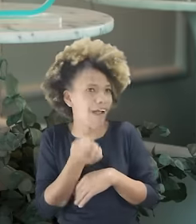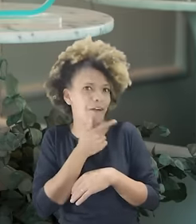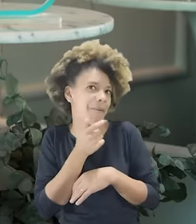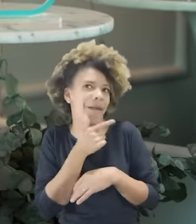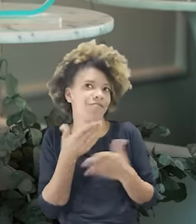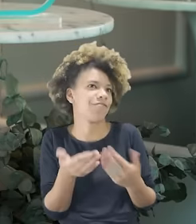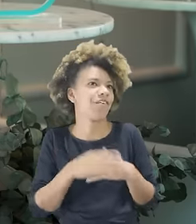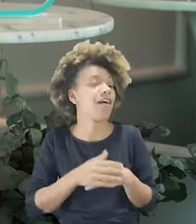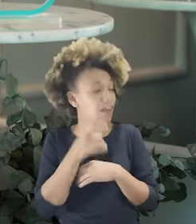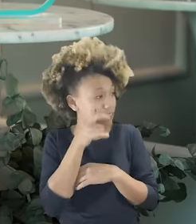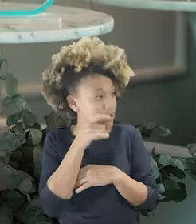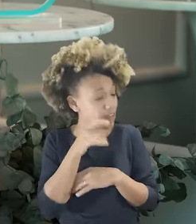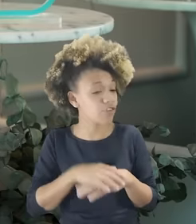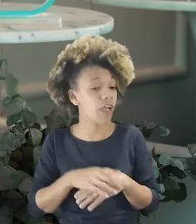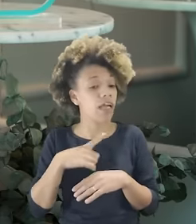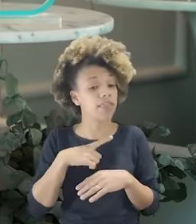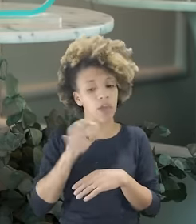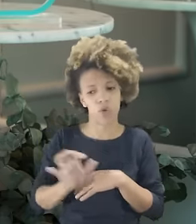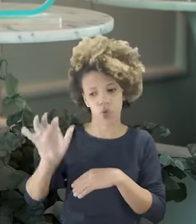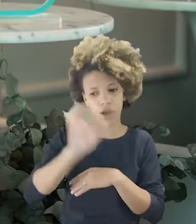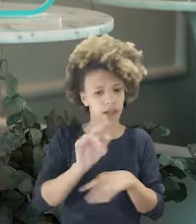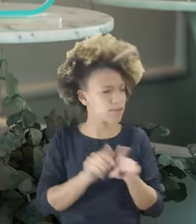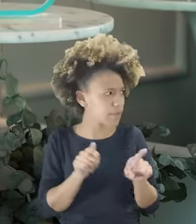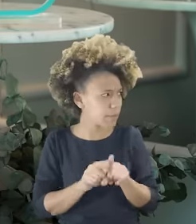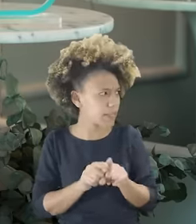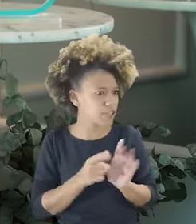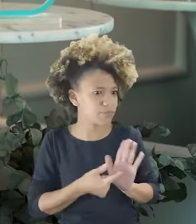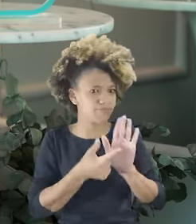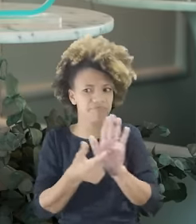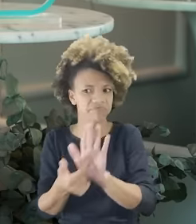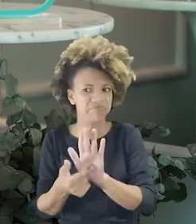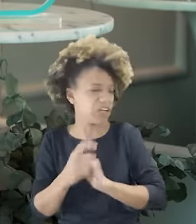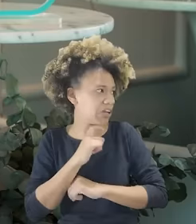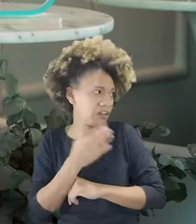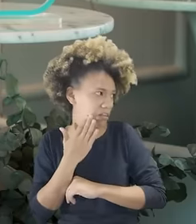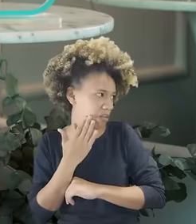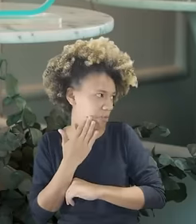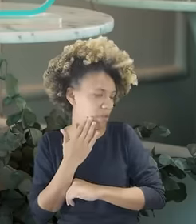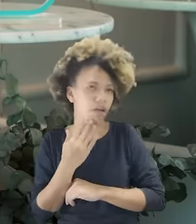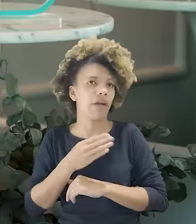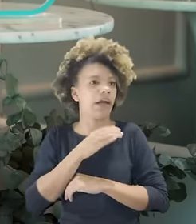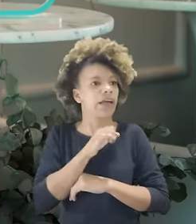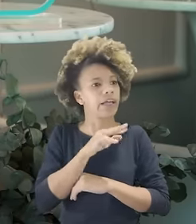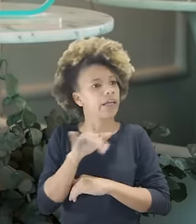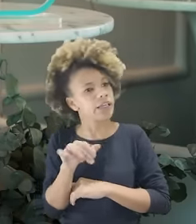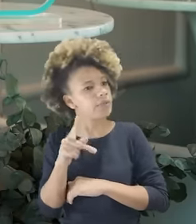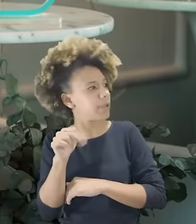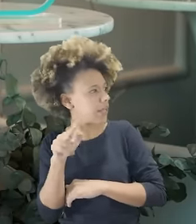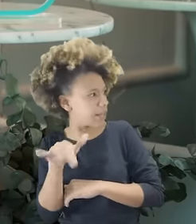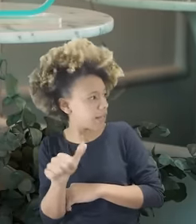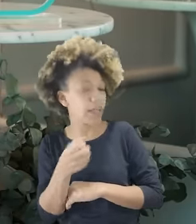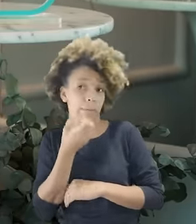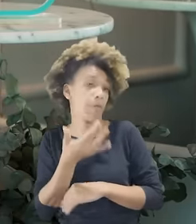a comédia é ela é muito interessante Tem lugares que tem coisas que se destacam e ninguém sabe tipo Cris Pereira que